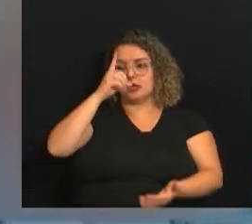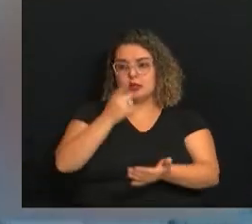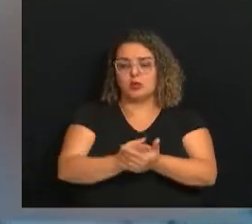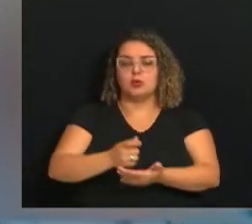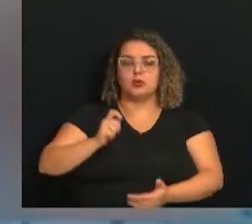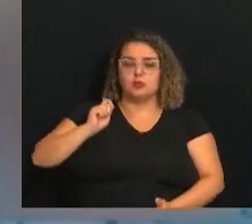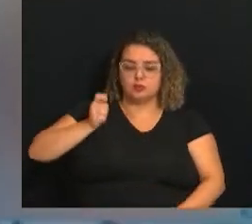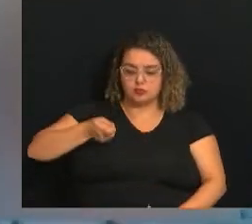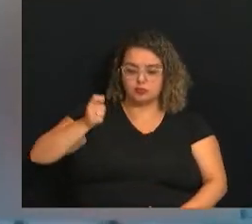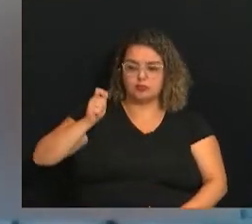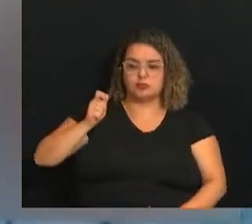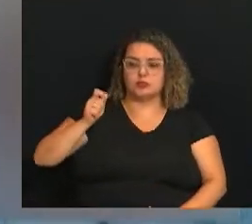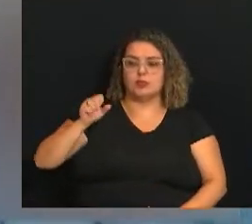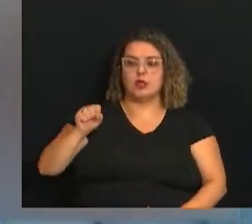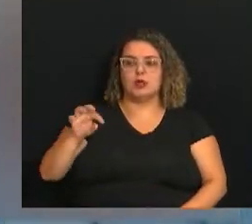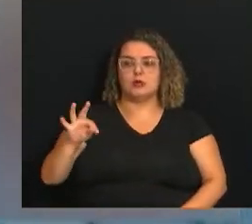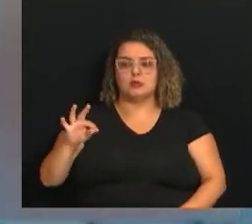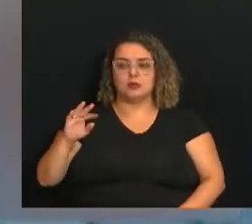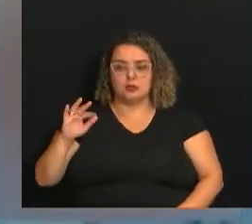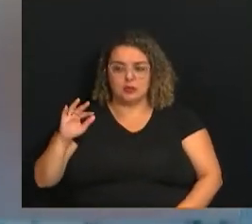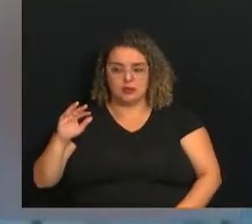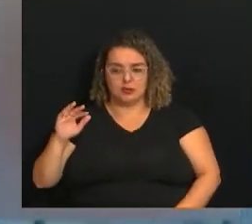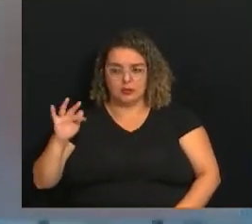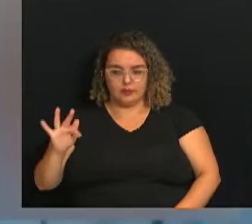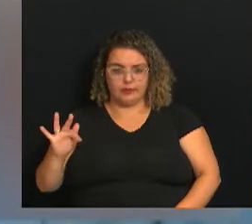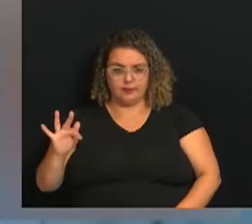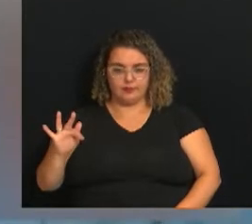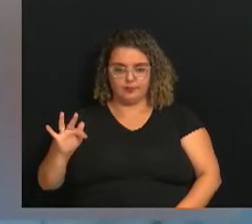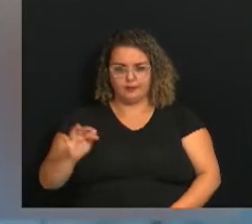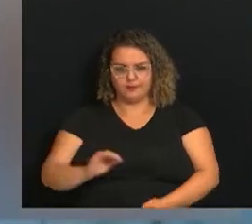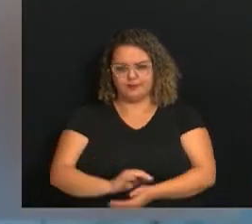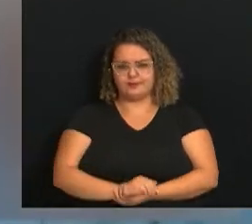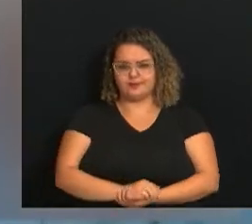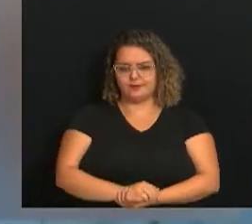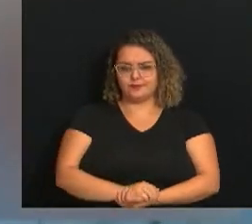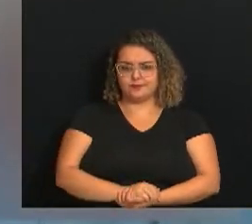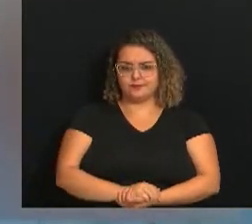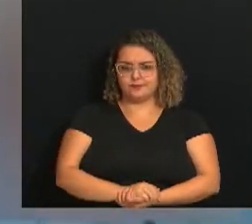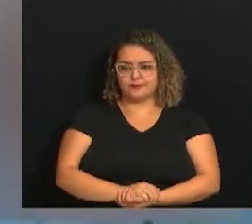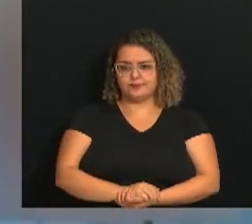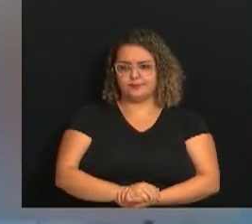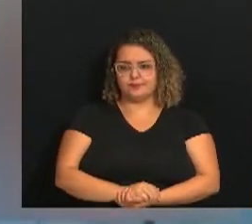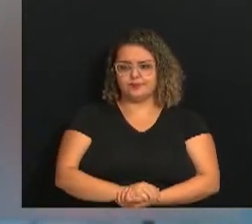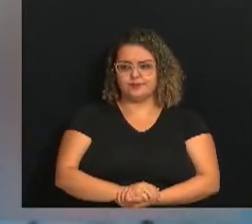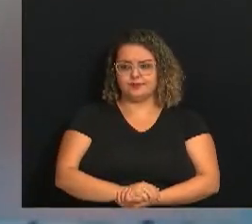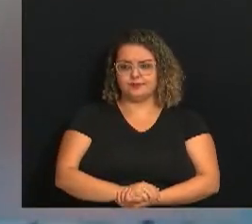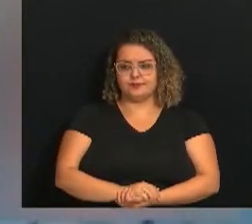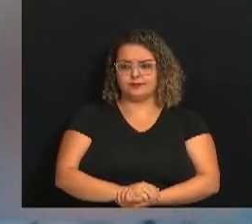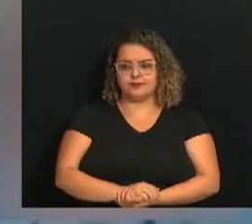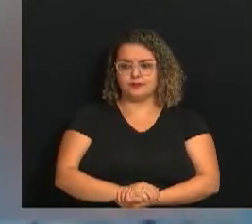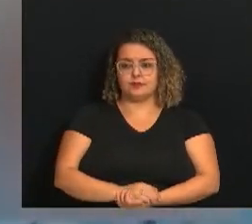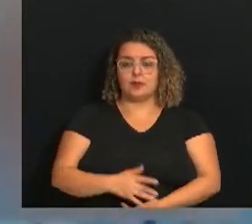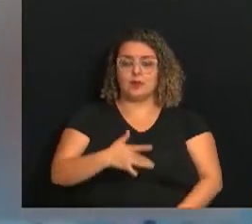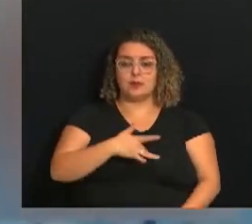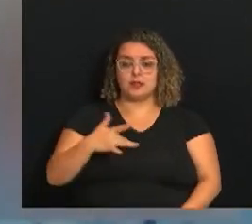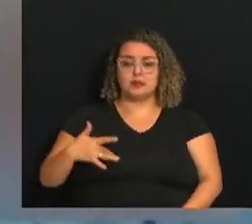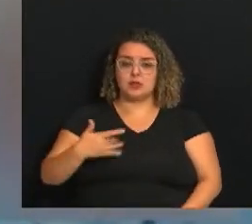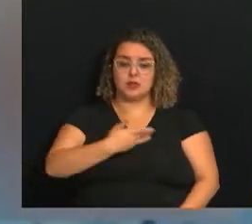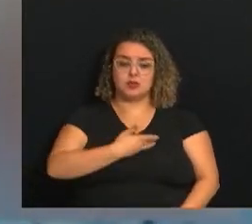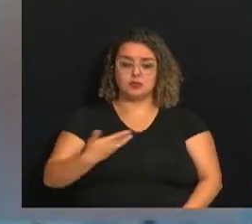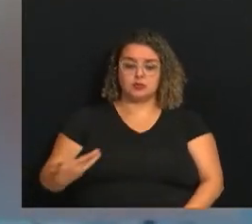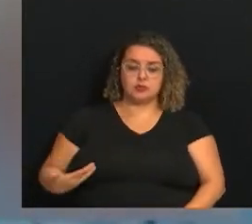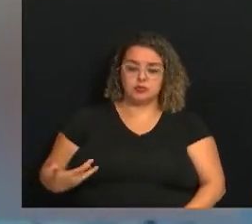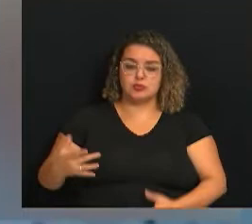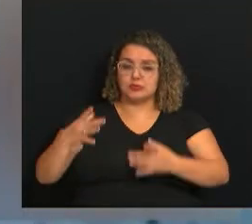da ADPF número 131 pelo Supremo Tribunal Federal, os efeitos para a saúde pública e providências a serem